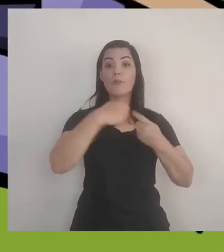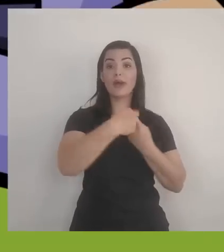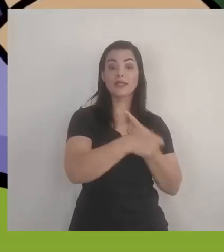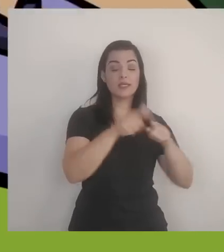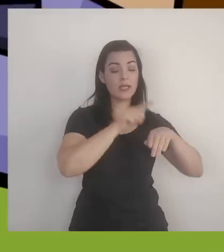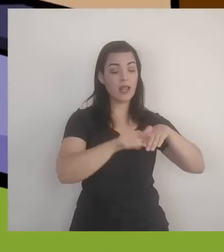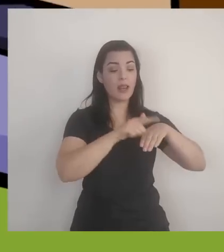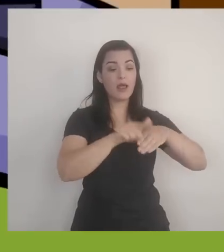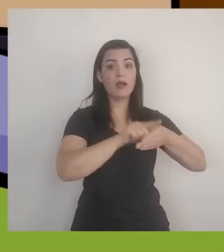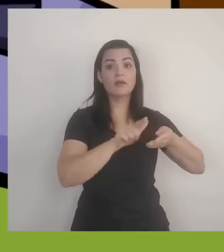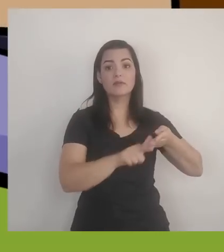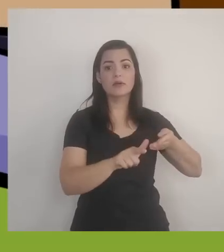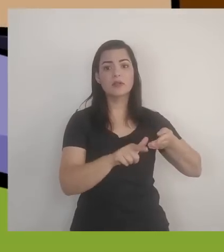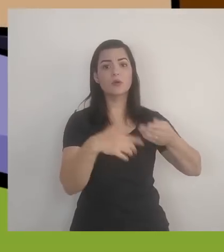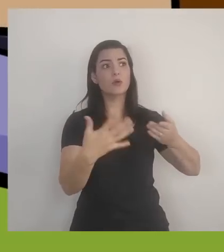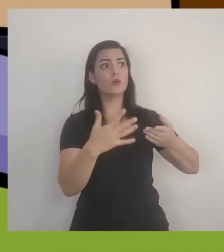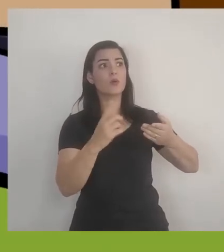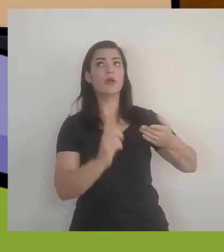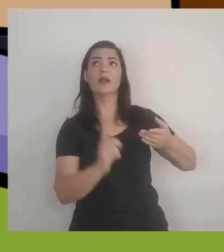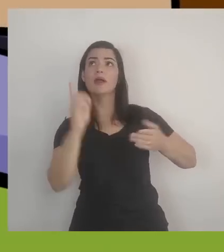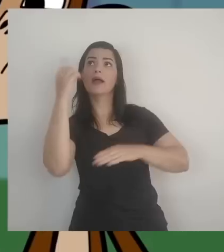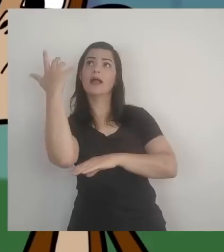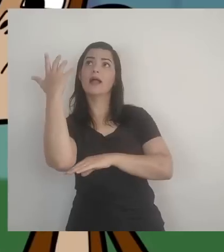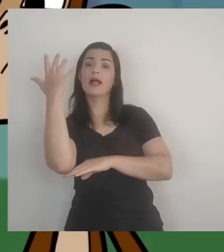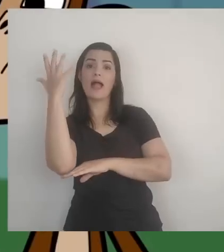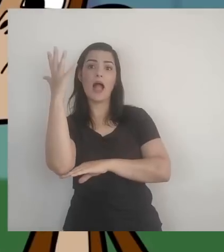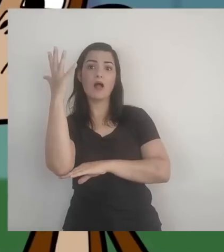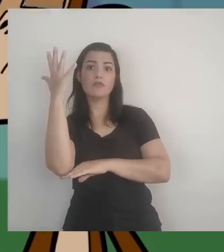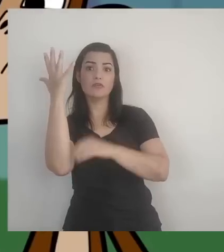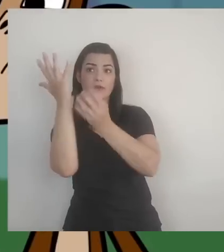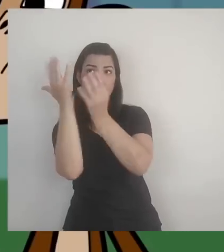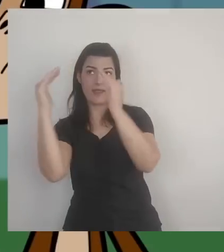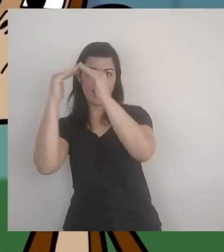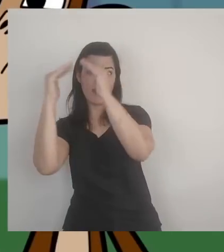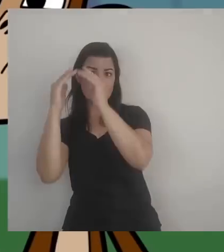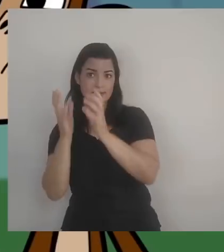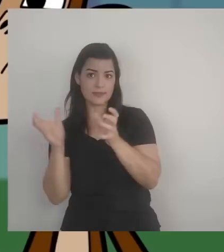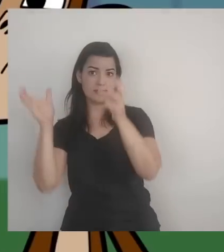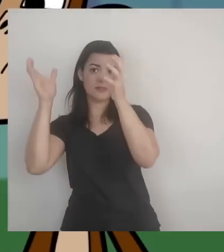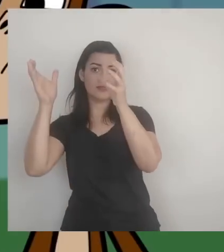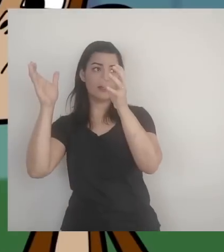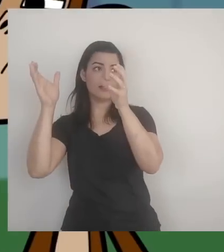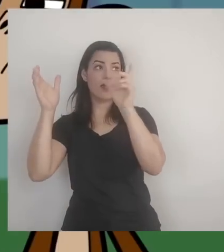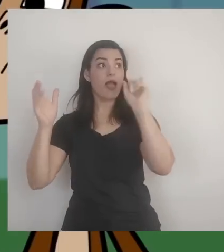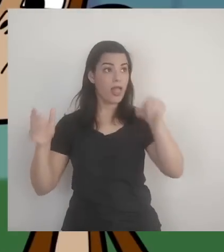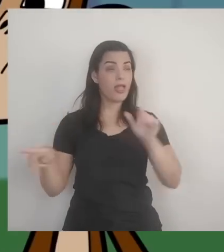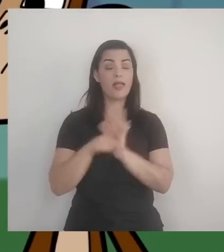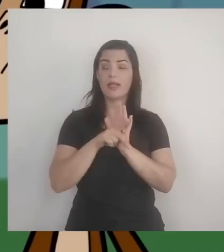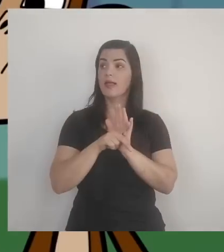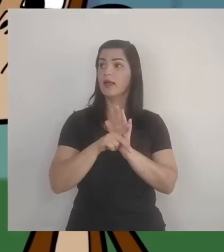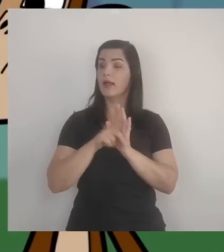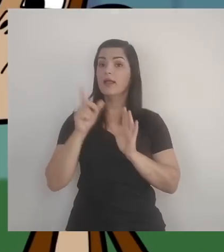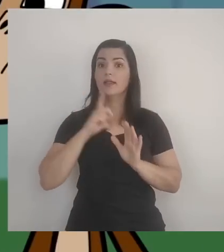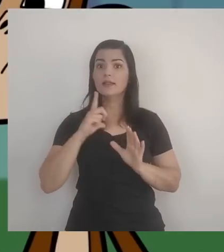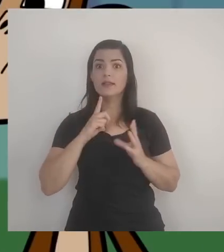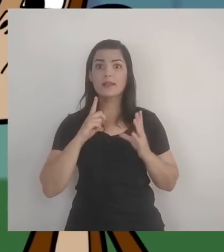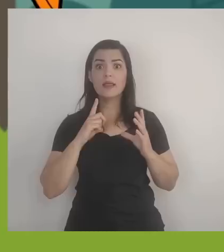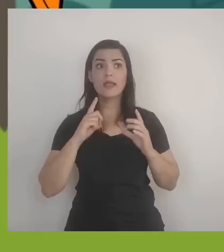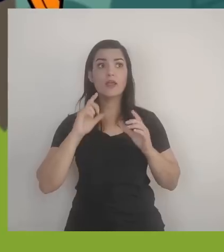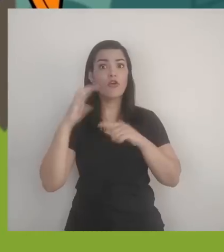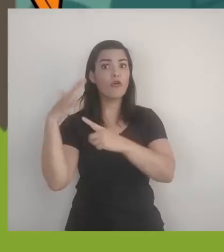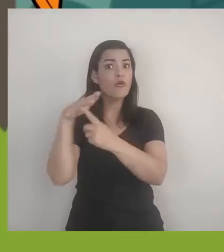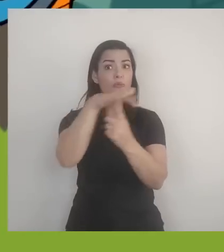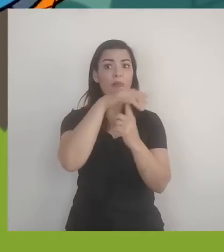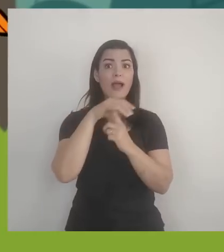Esse ponto aqui não é em cima da casa da árvore? É sim, Zico. E tem pontos espalhados por todo o